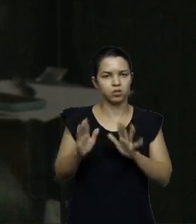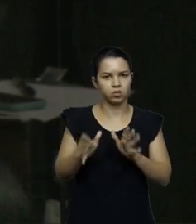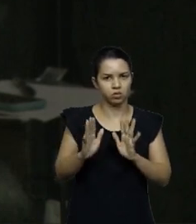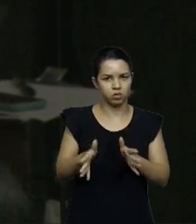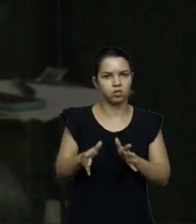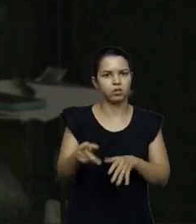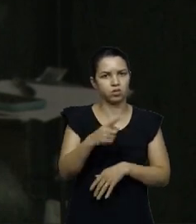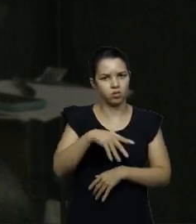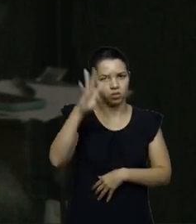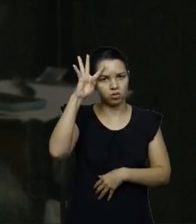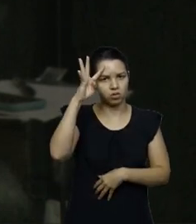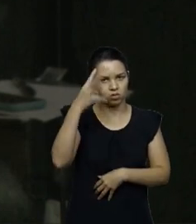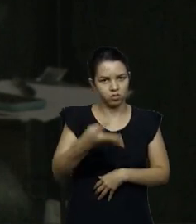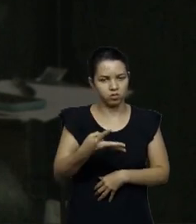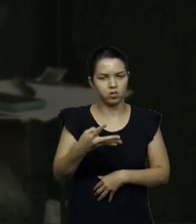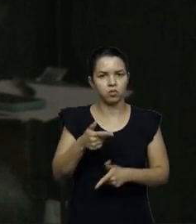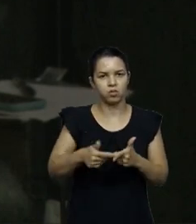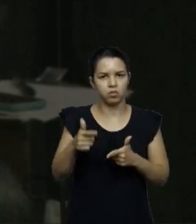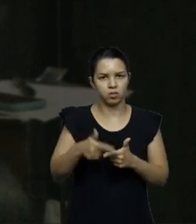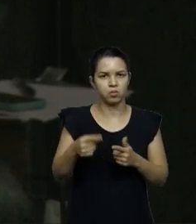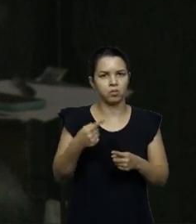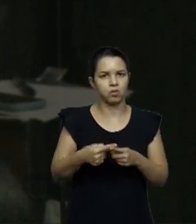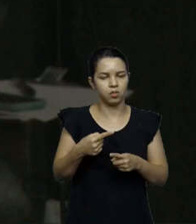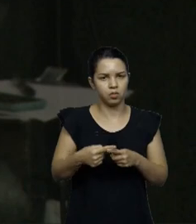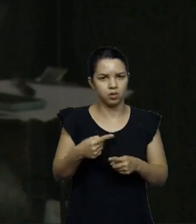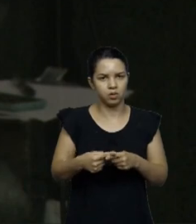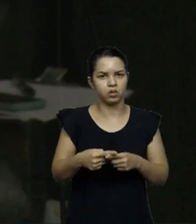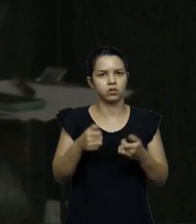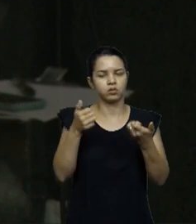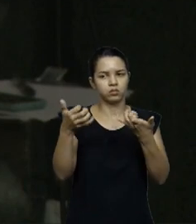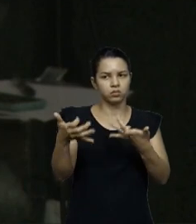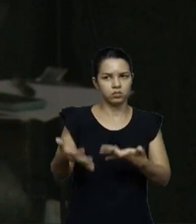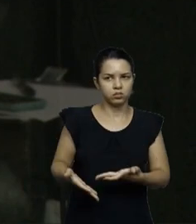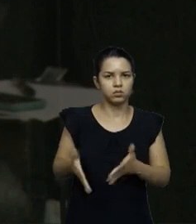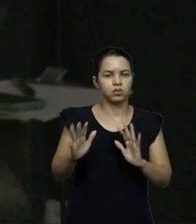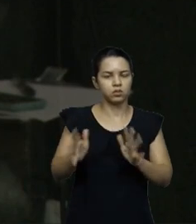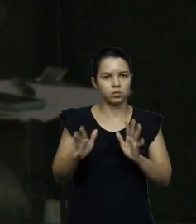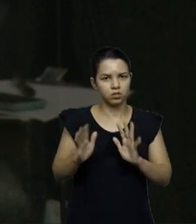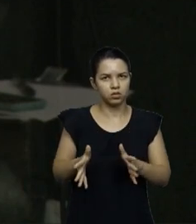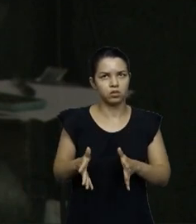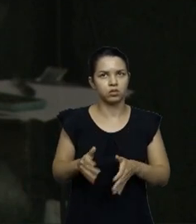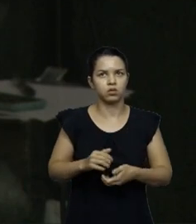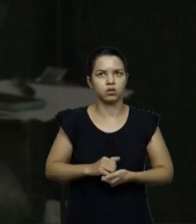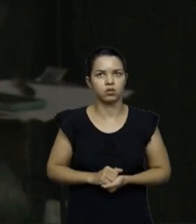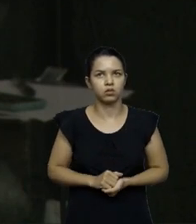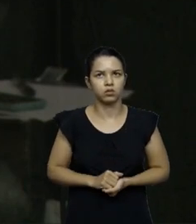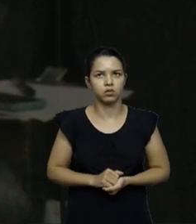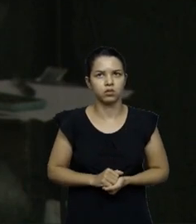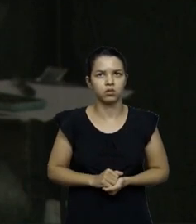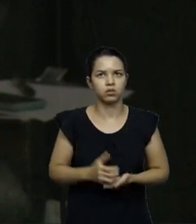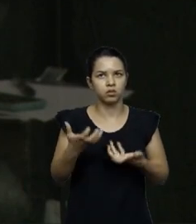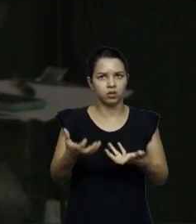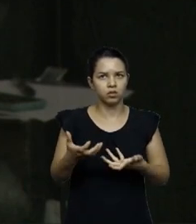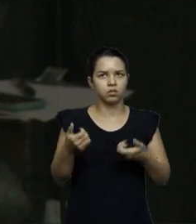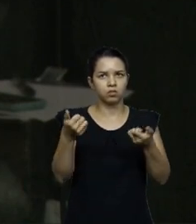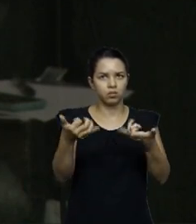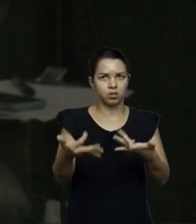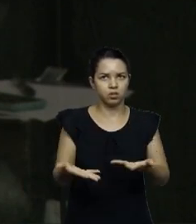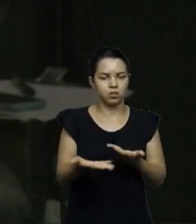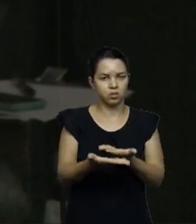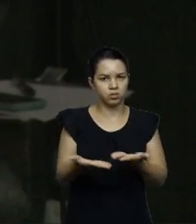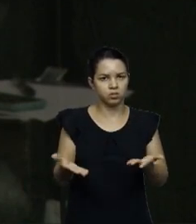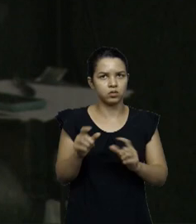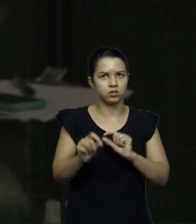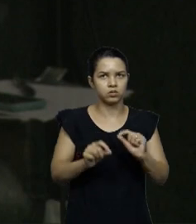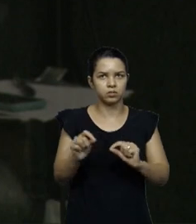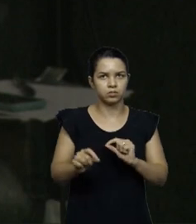nós resolver os problemas porque chega lá situações correlatas aqui agora pela professora então quero dizer para vocês que